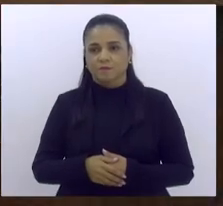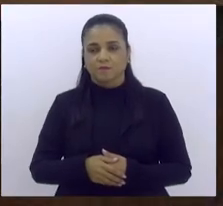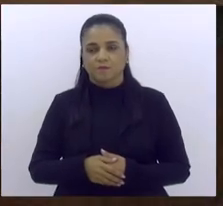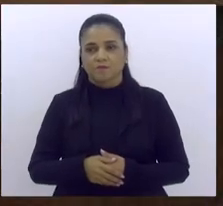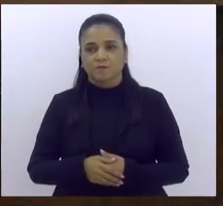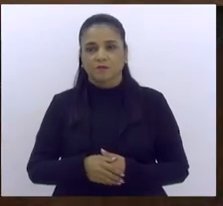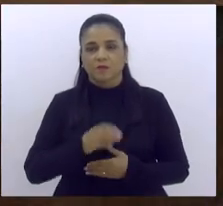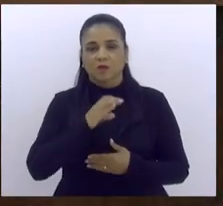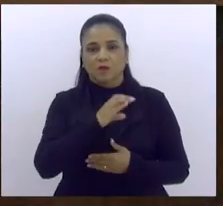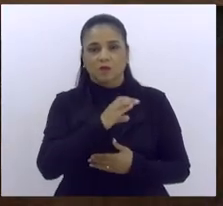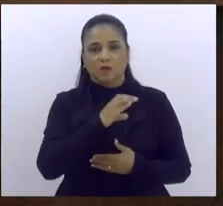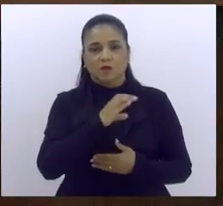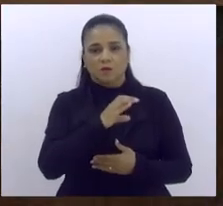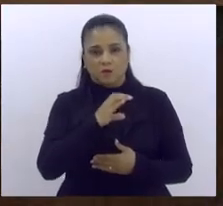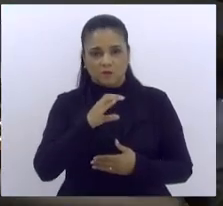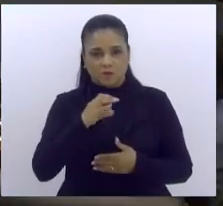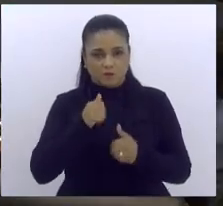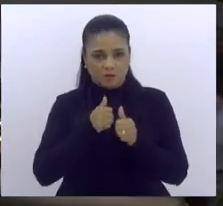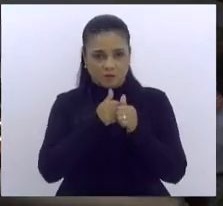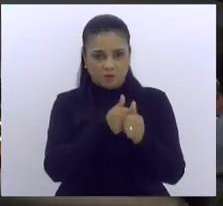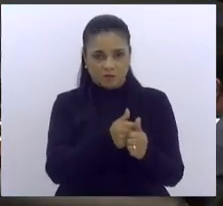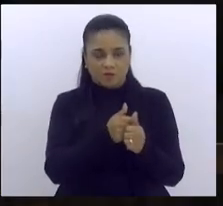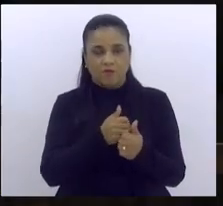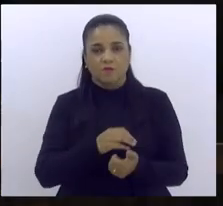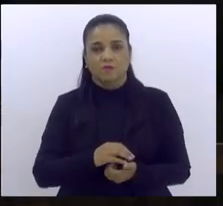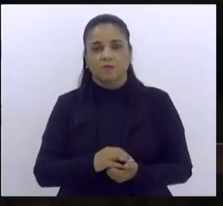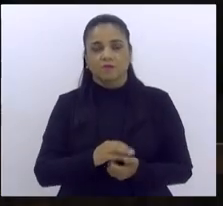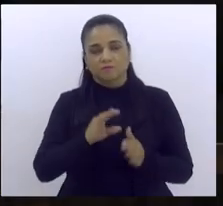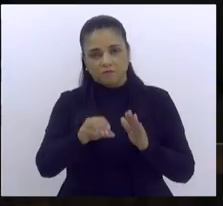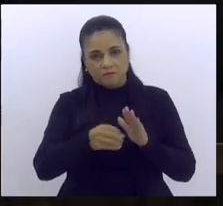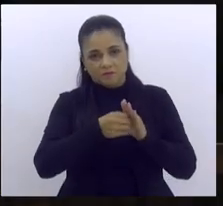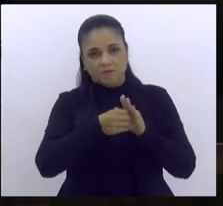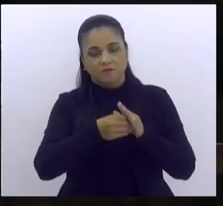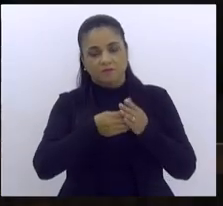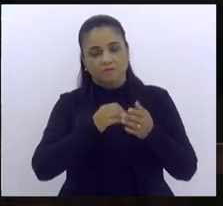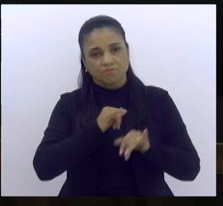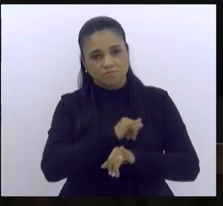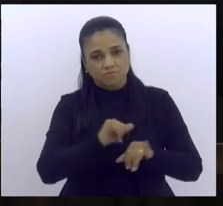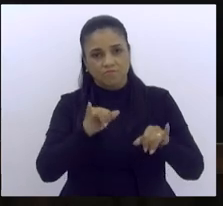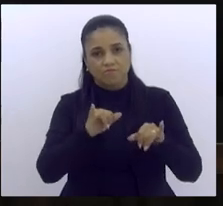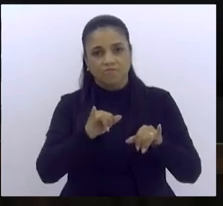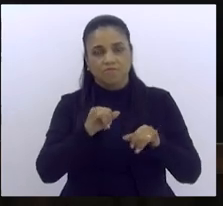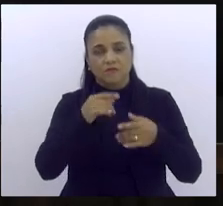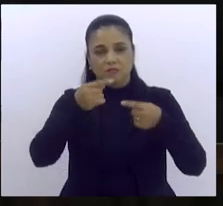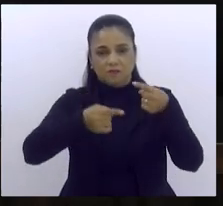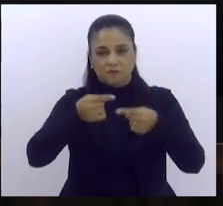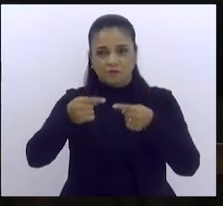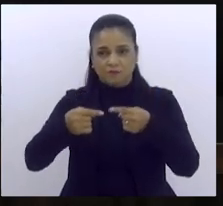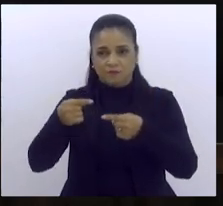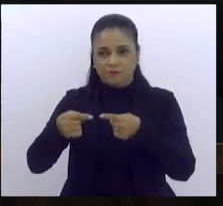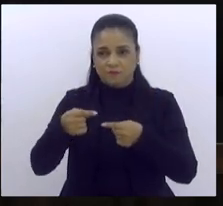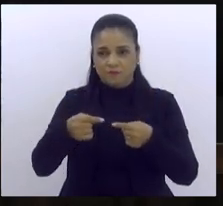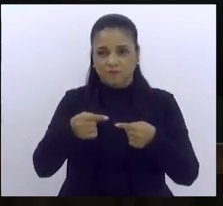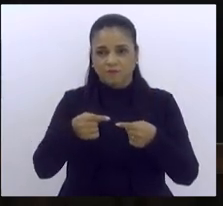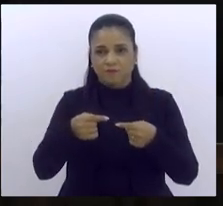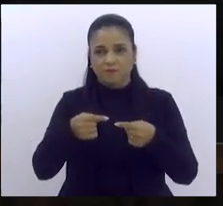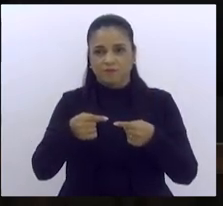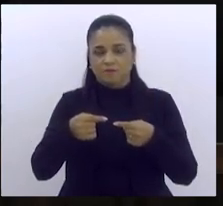Senhor presidente, acompanho o parecer da CCJ. Com os pareceres emitidos, em discussão.